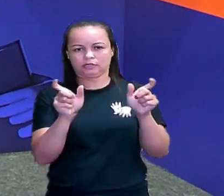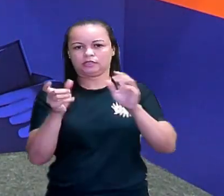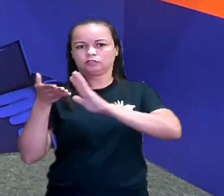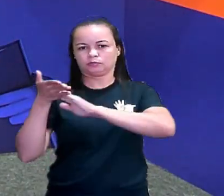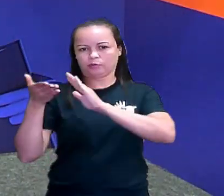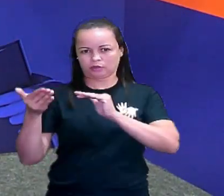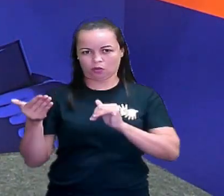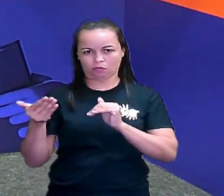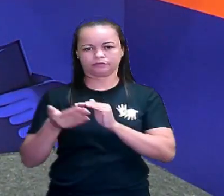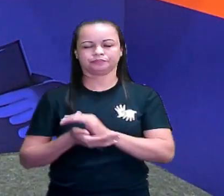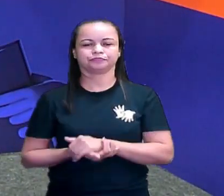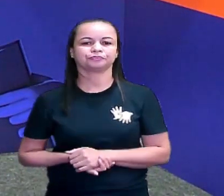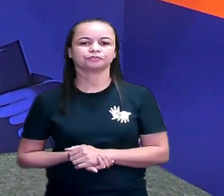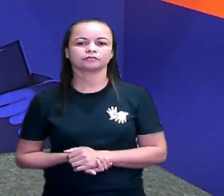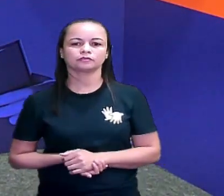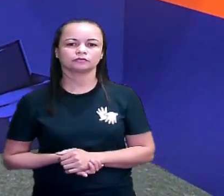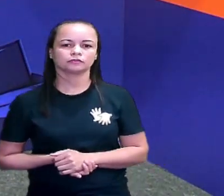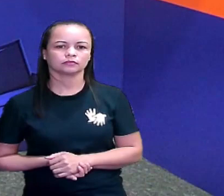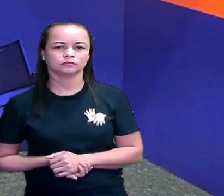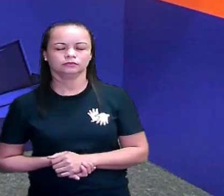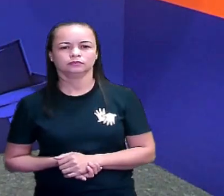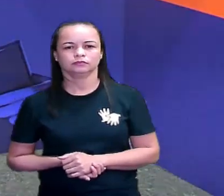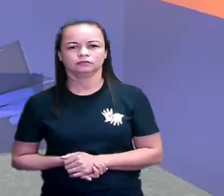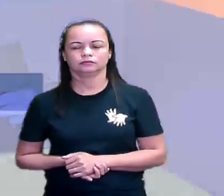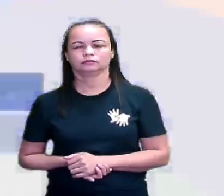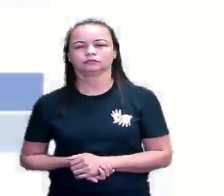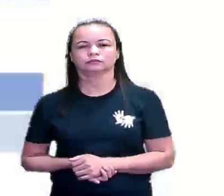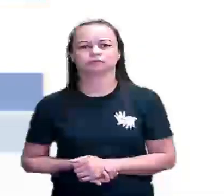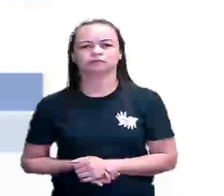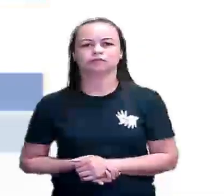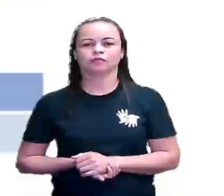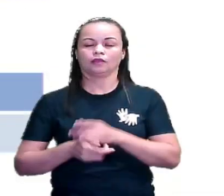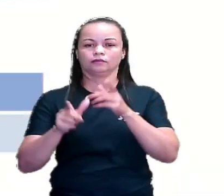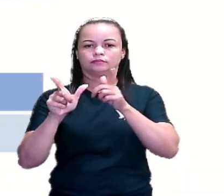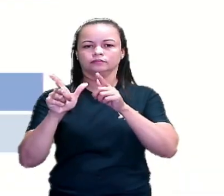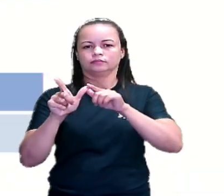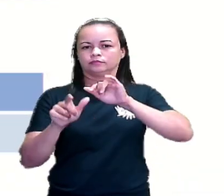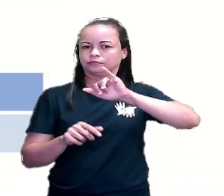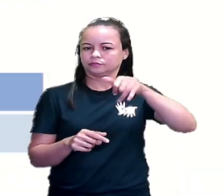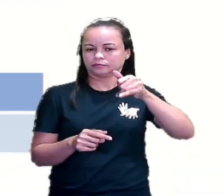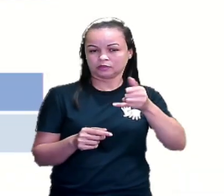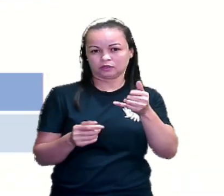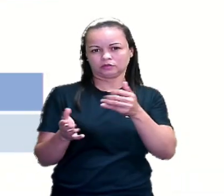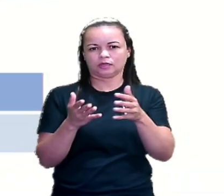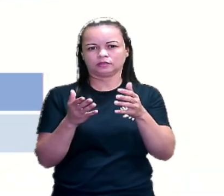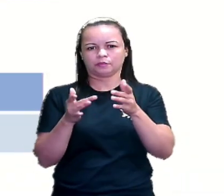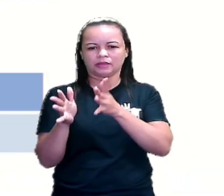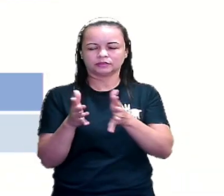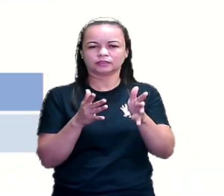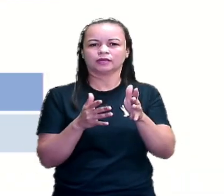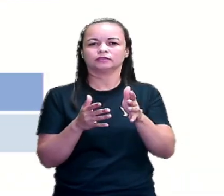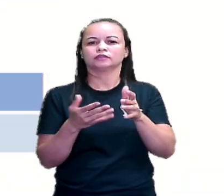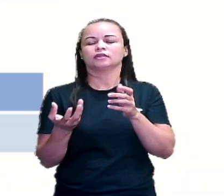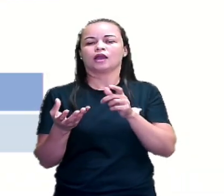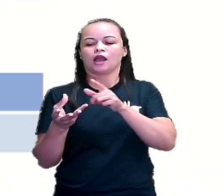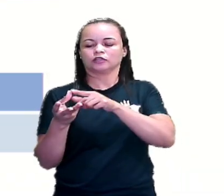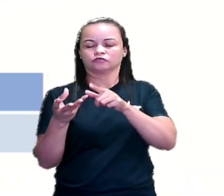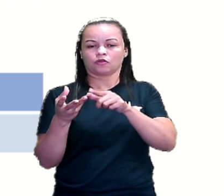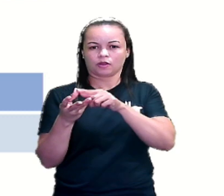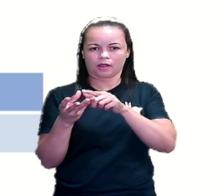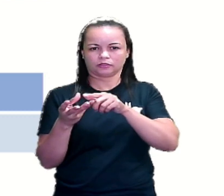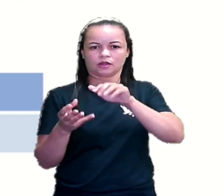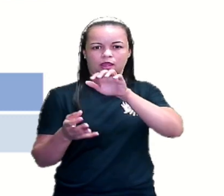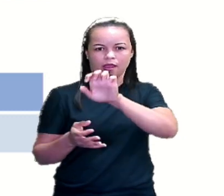também. Quando essa letra J, ela precede as vogais E e